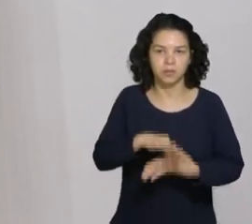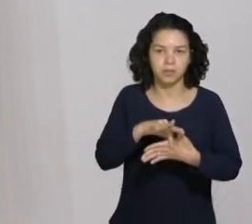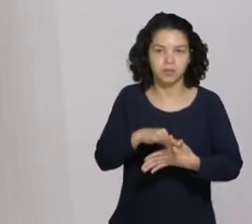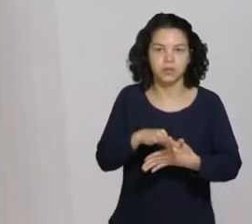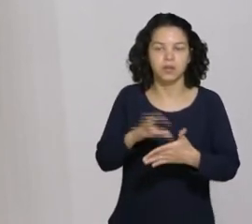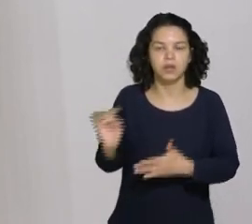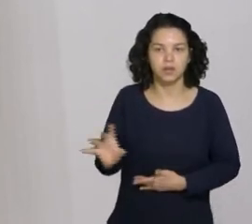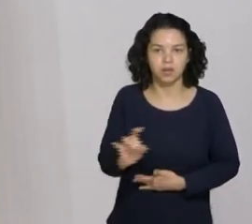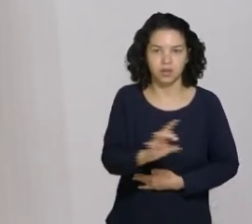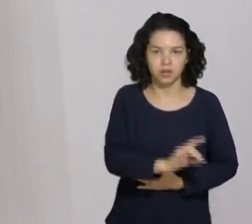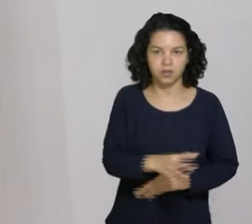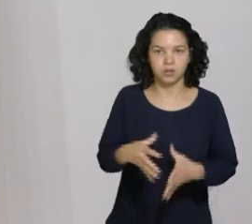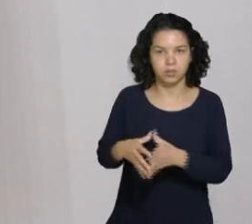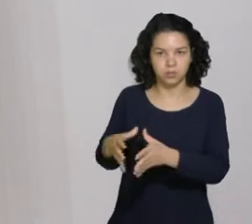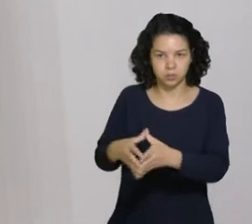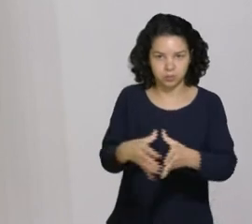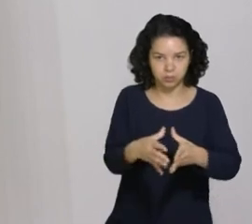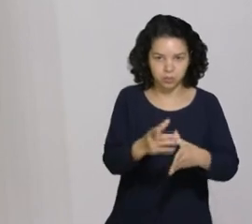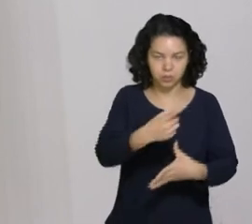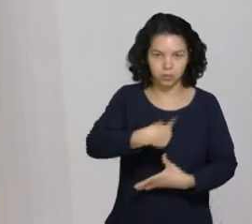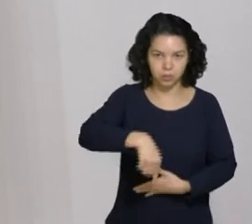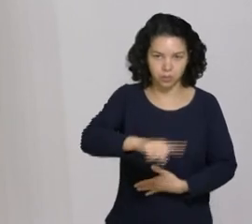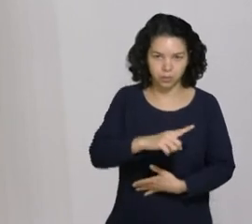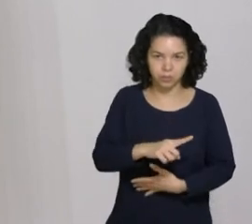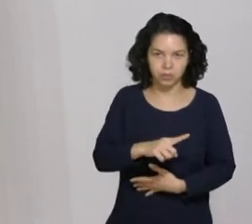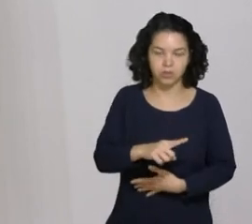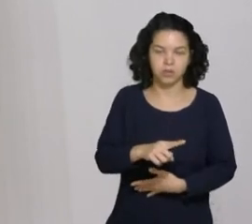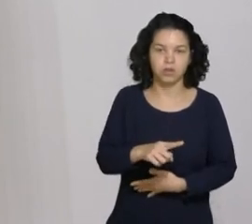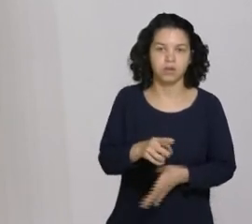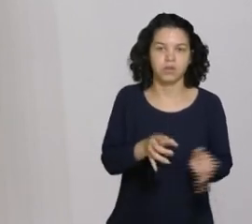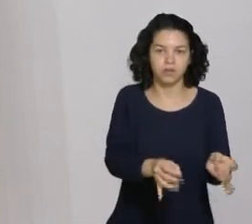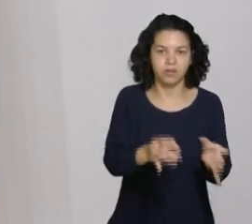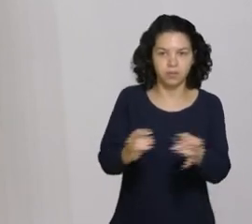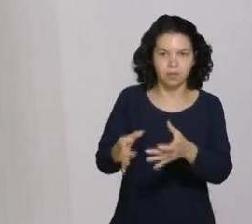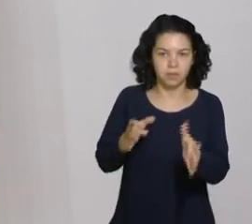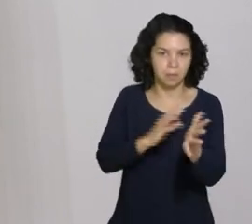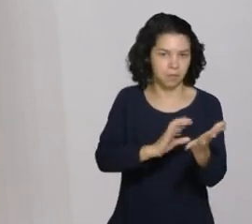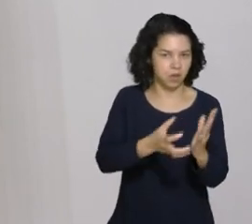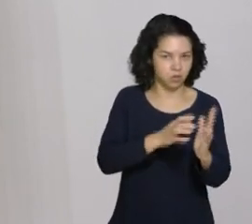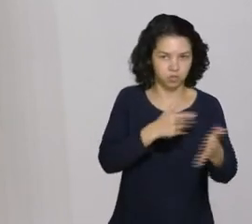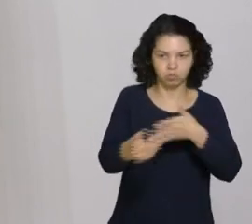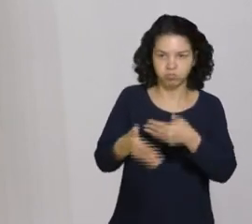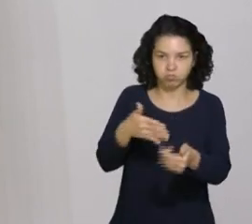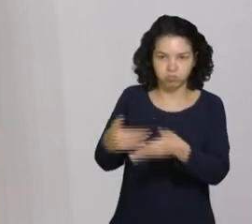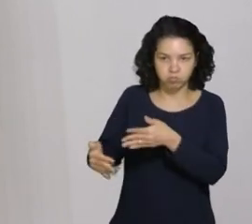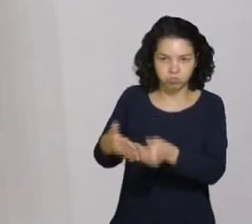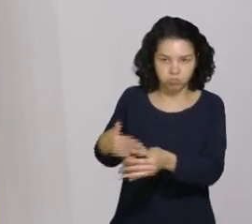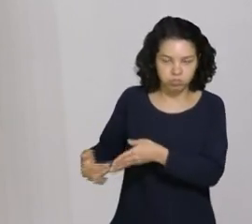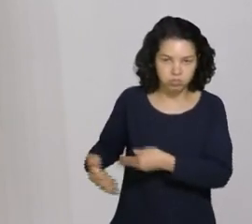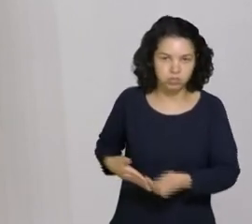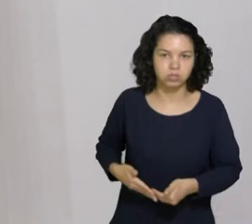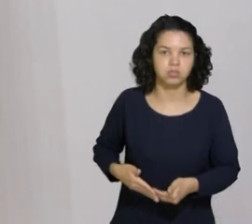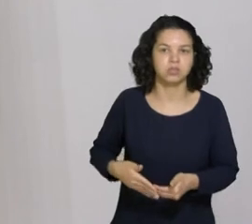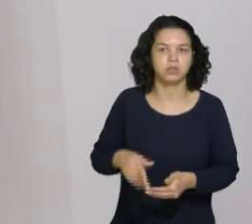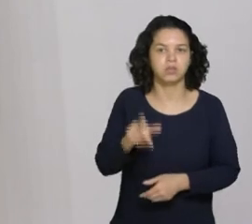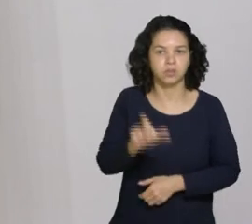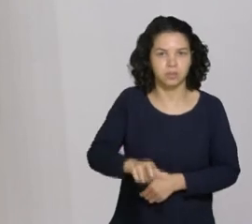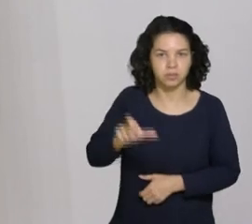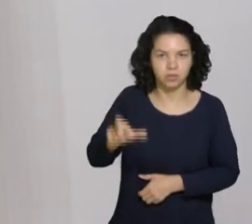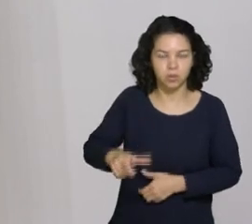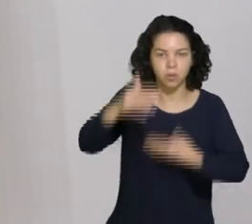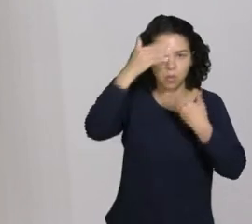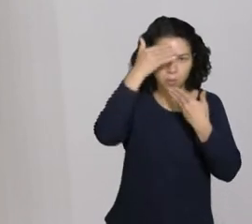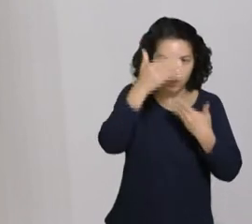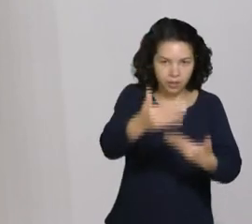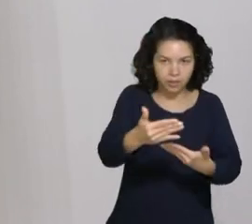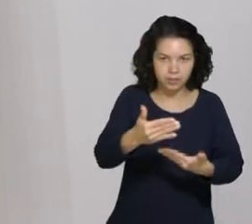todos os homens fui sempre bem recebido depender de partido de Berlim partido de tipo as pessoas me receberam muito bem muito